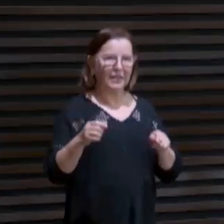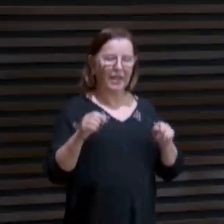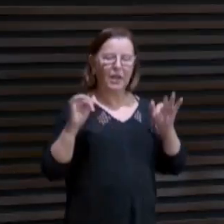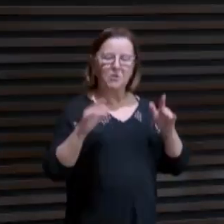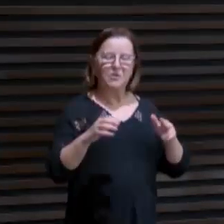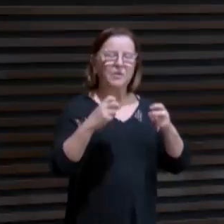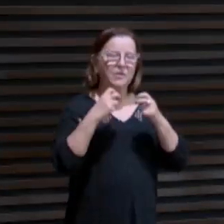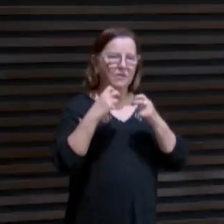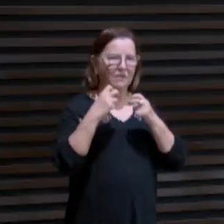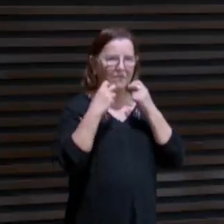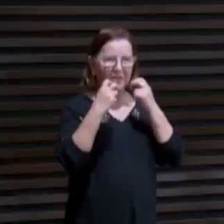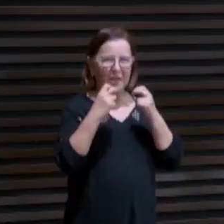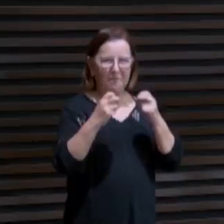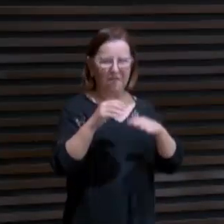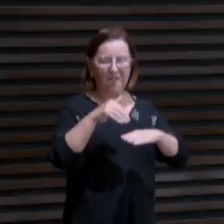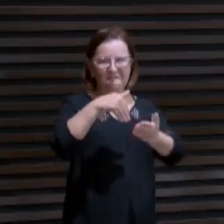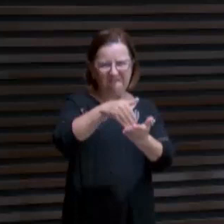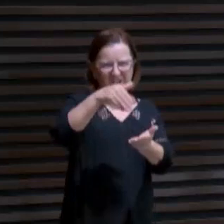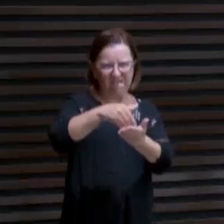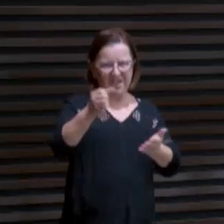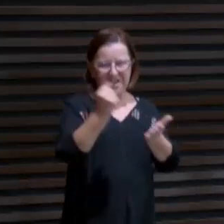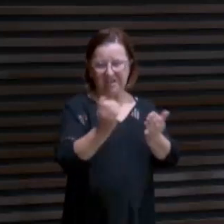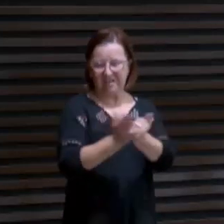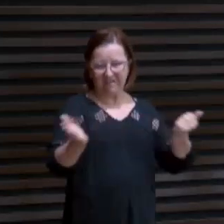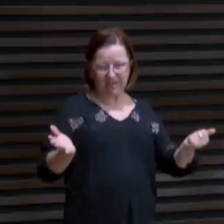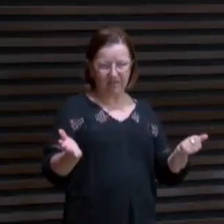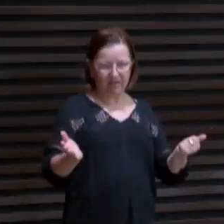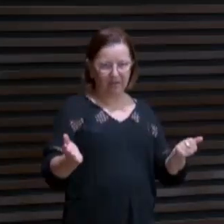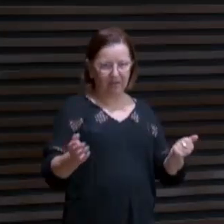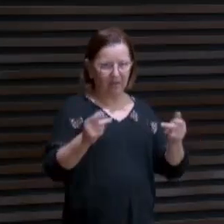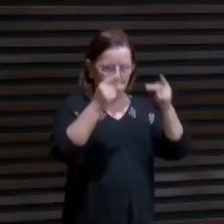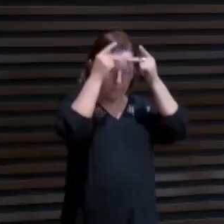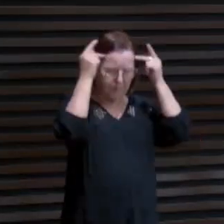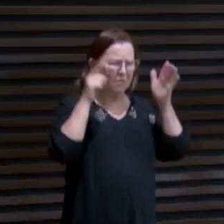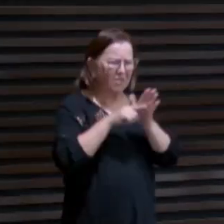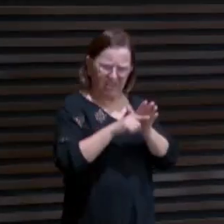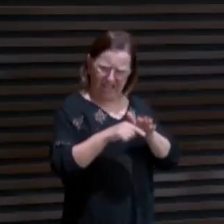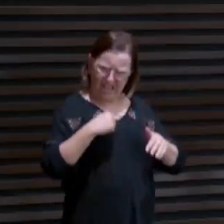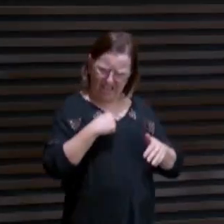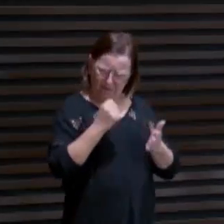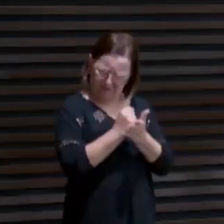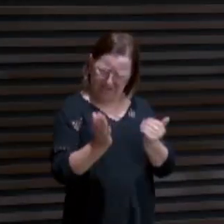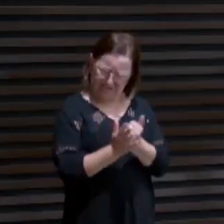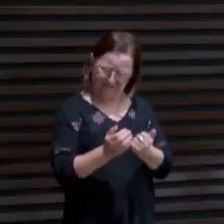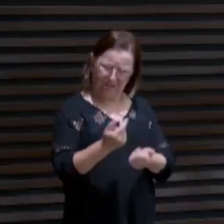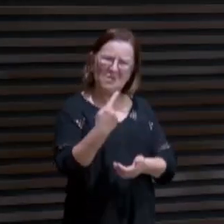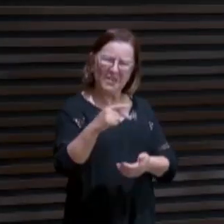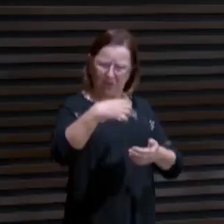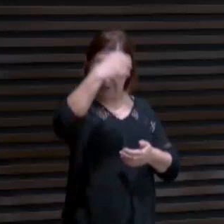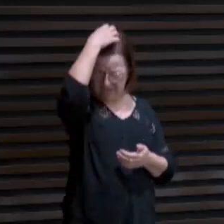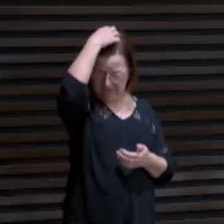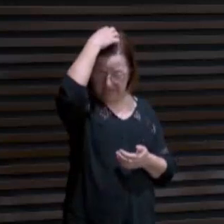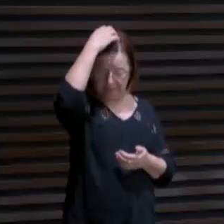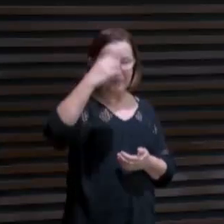crucifica-o." Disse-lhes Pilatos: "Hei de crucificar o vosso rei?" Responderam os principais sacerdotes: "Não temos